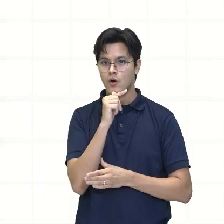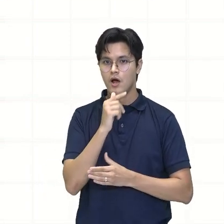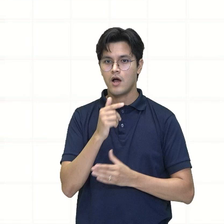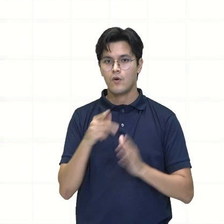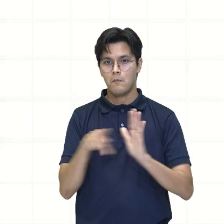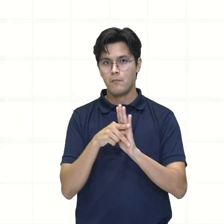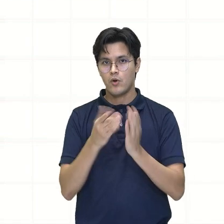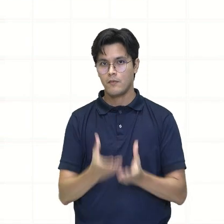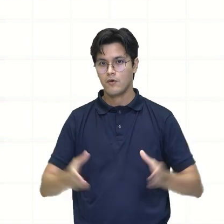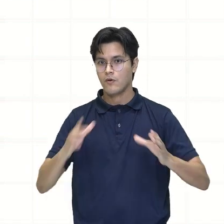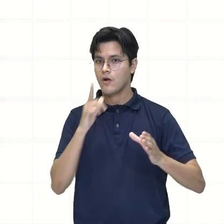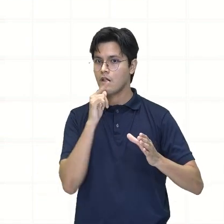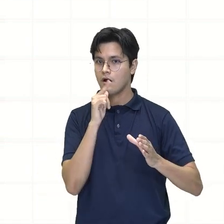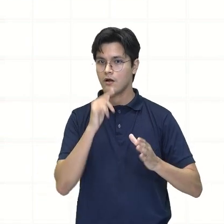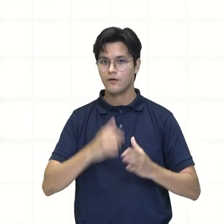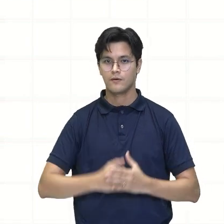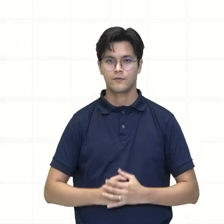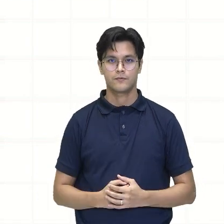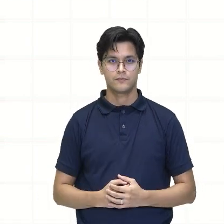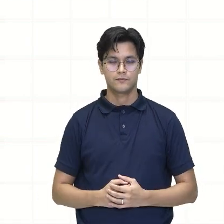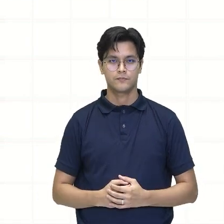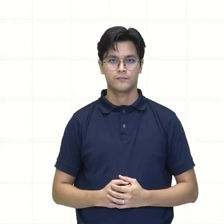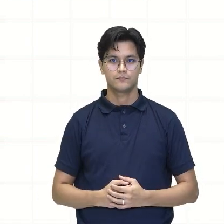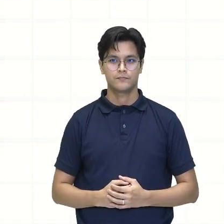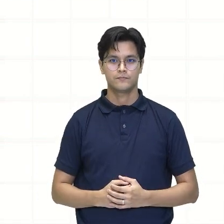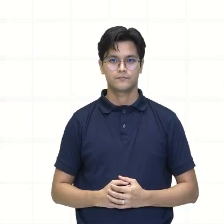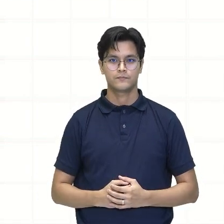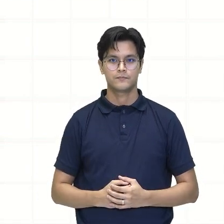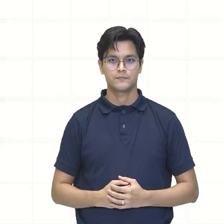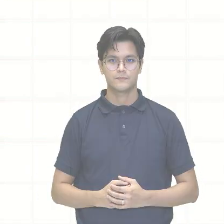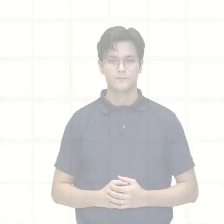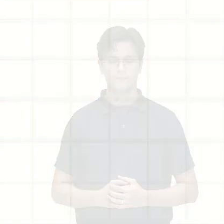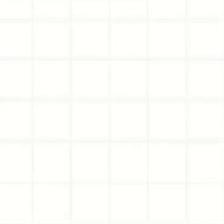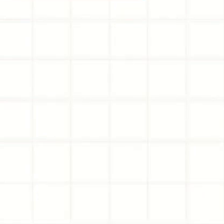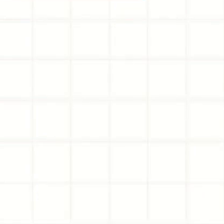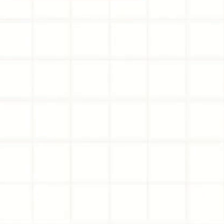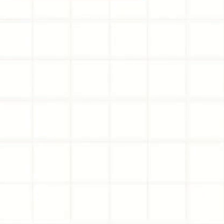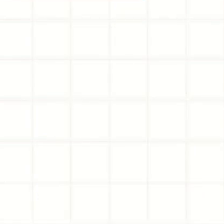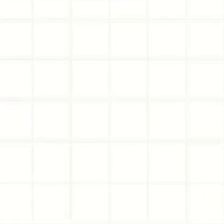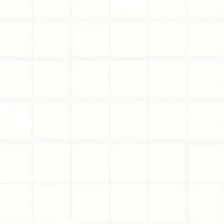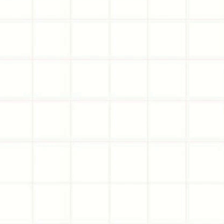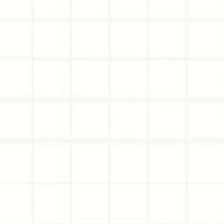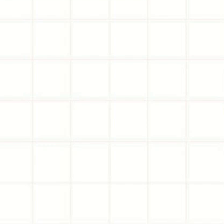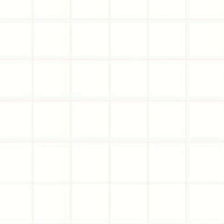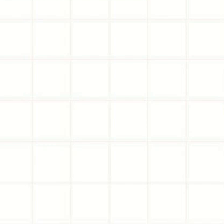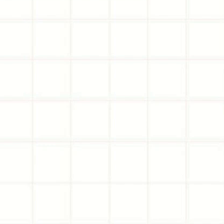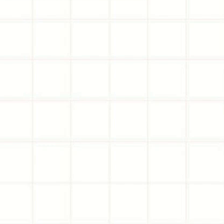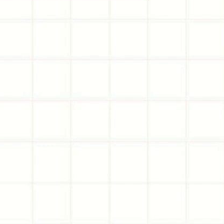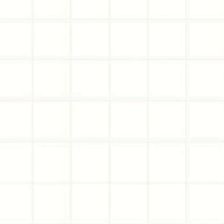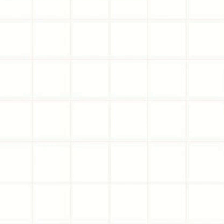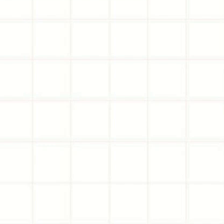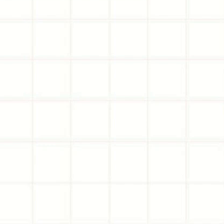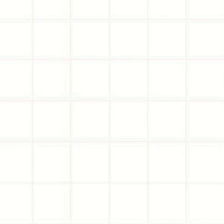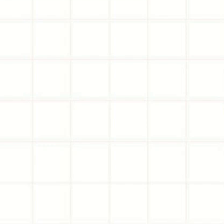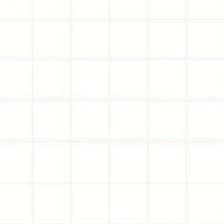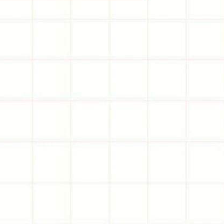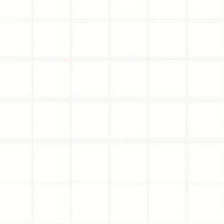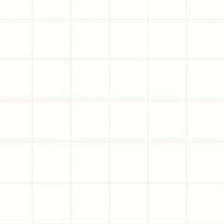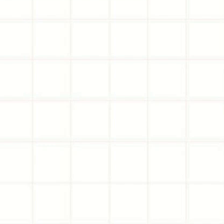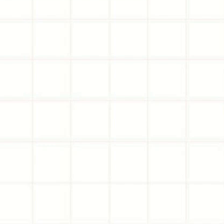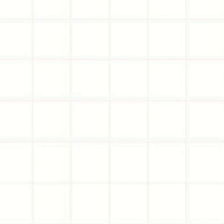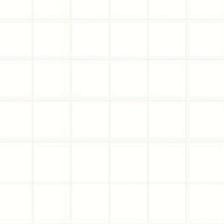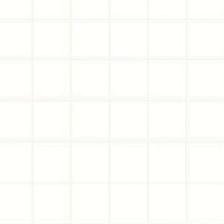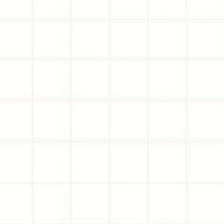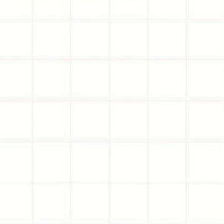hidrográfica para uma bacia maior ou para um oceano. E aí a gente vai ter as